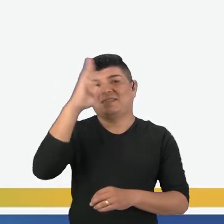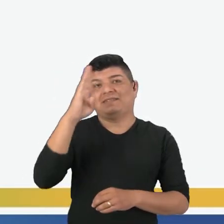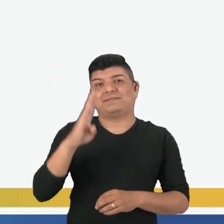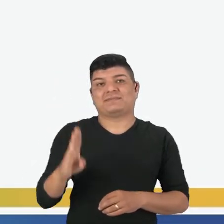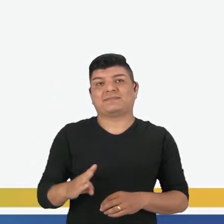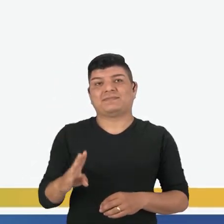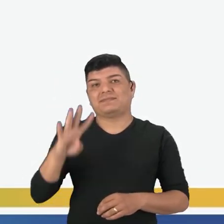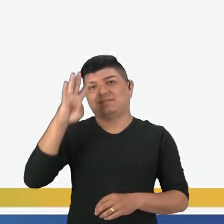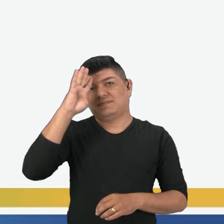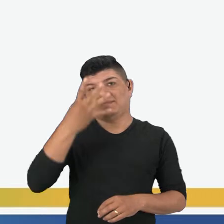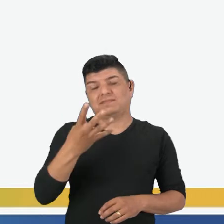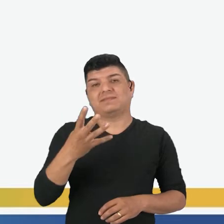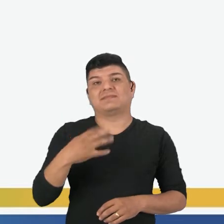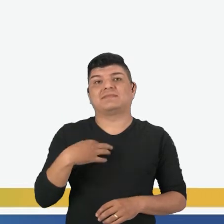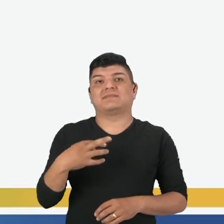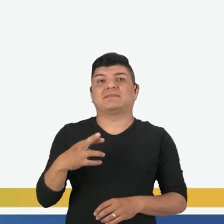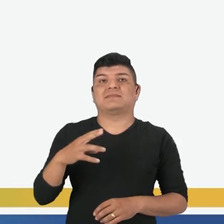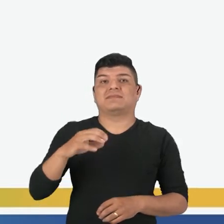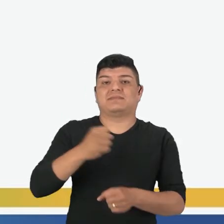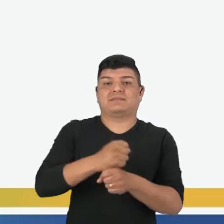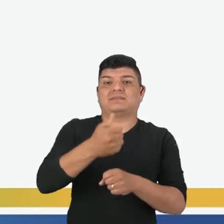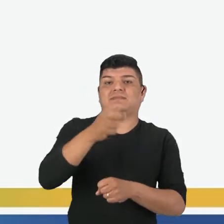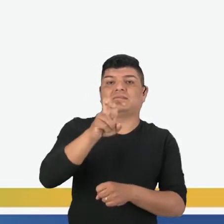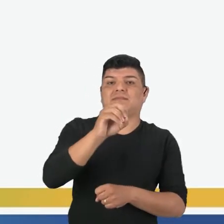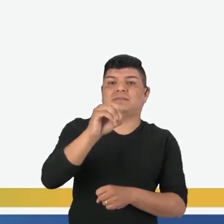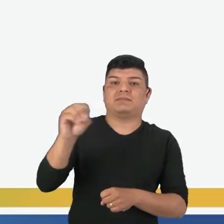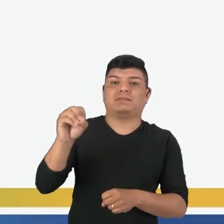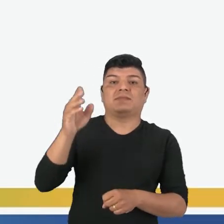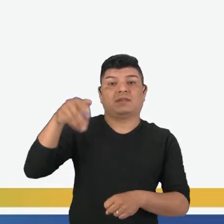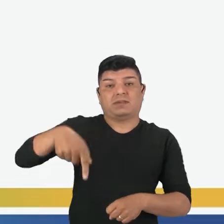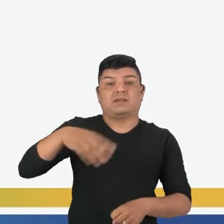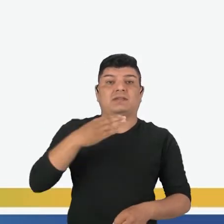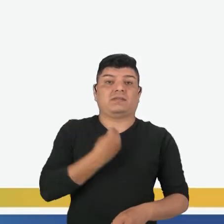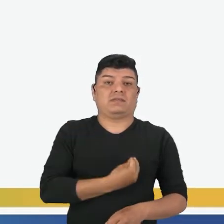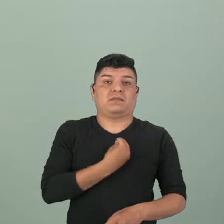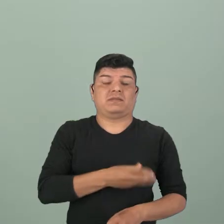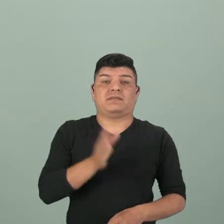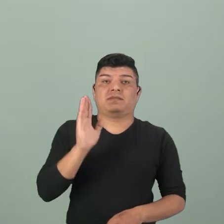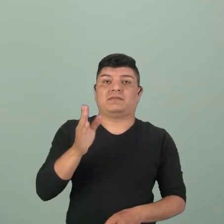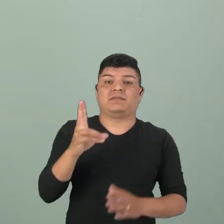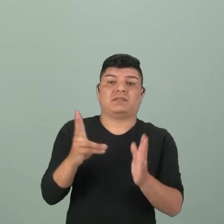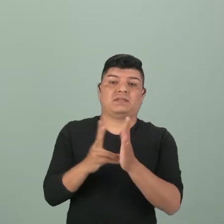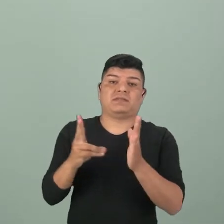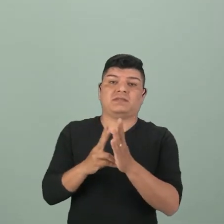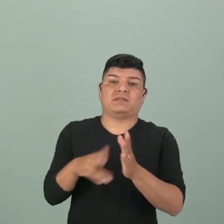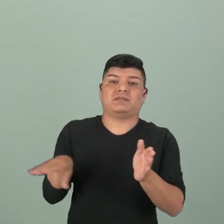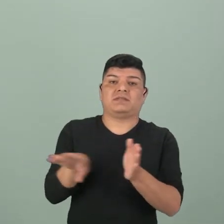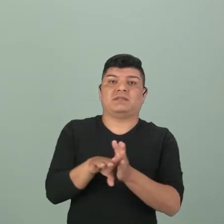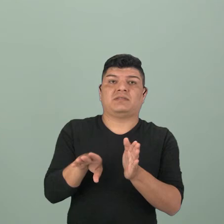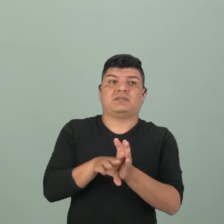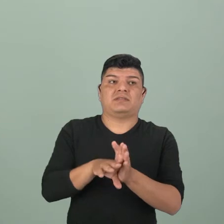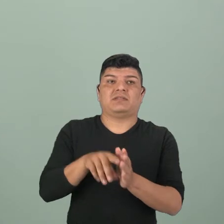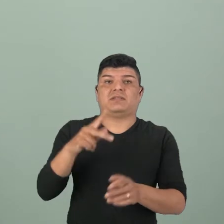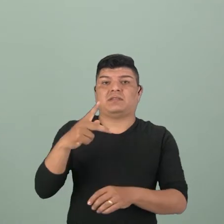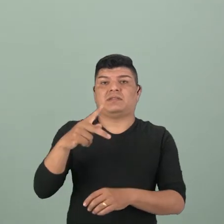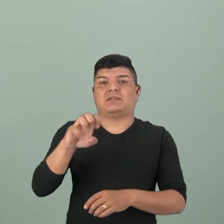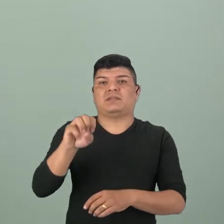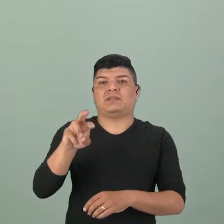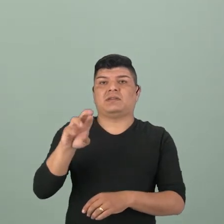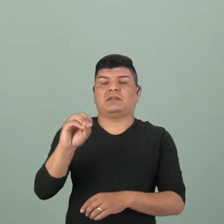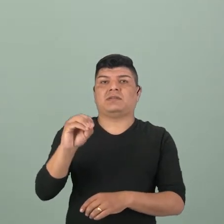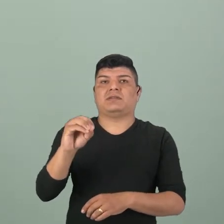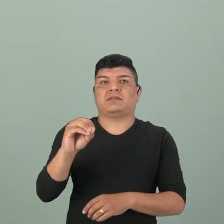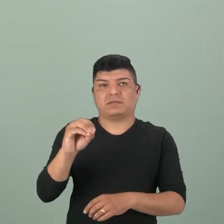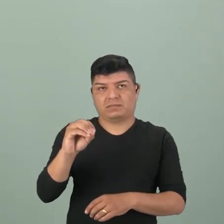Brasil foi descoberto entre aspas em 1500, mas já habitavam aqui os indígenas. Quem chegou aqui ao Brasil, a caravana de Pedro Álvares Cabral, chamado